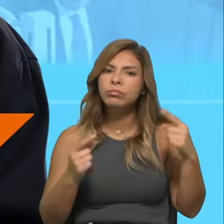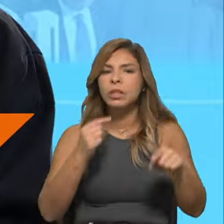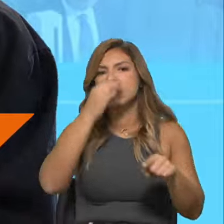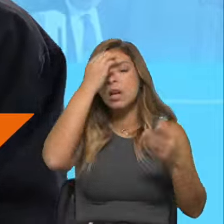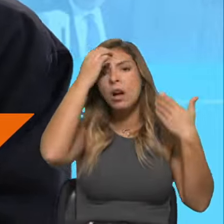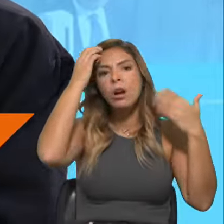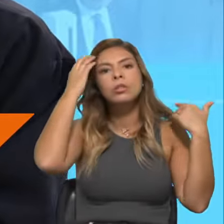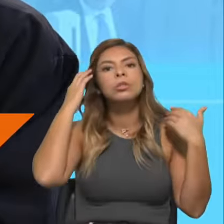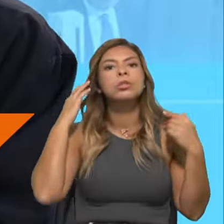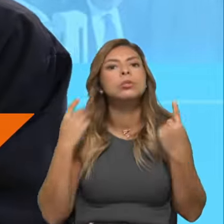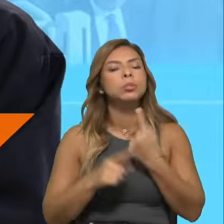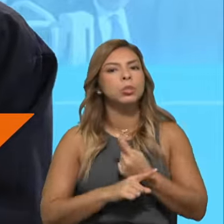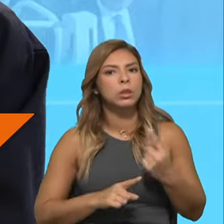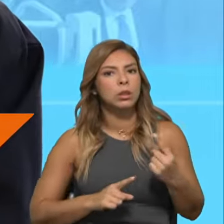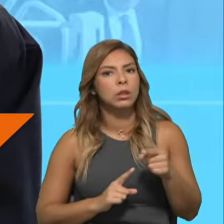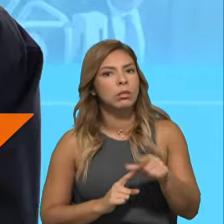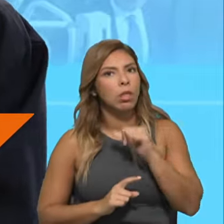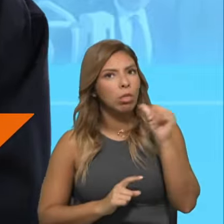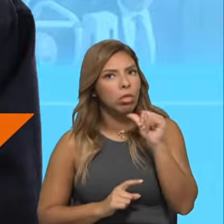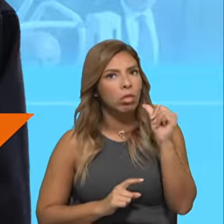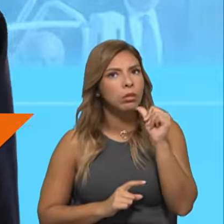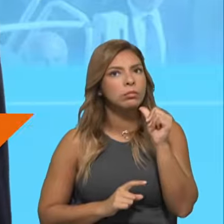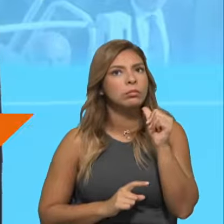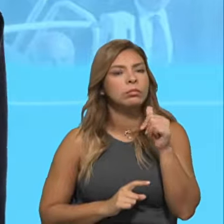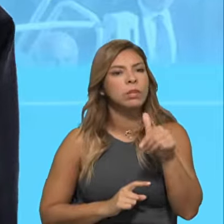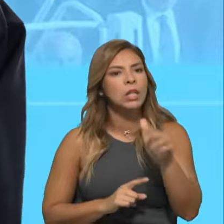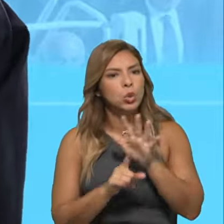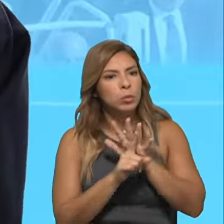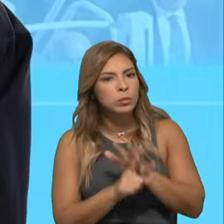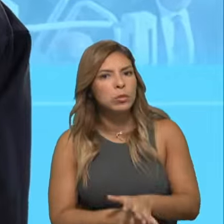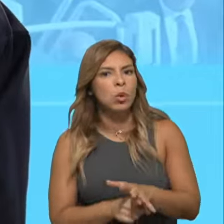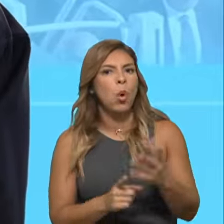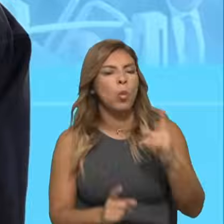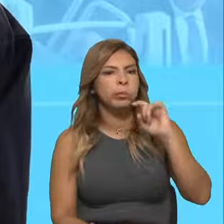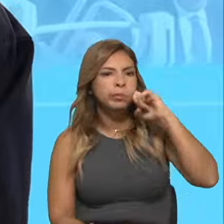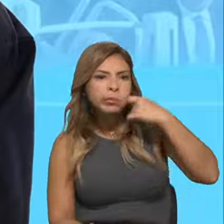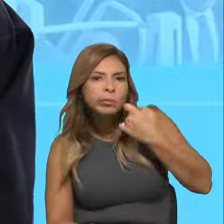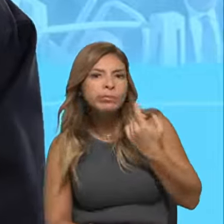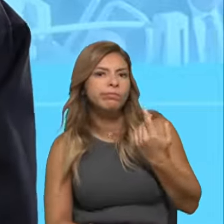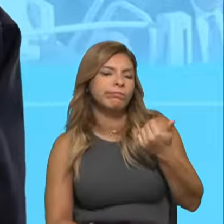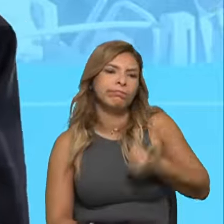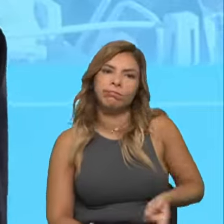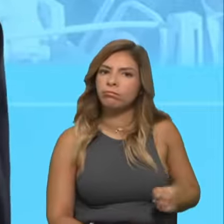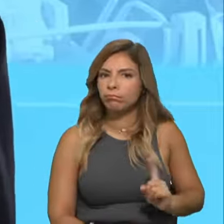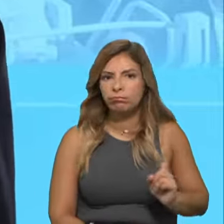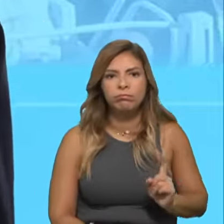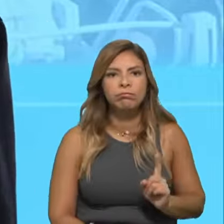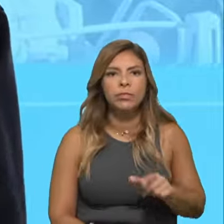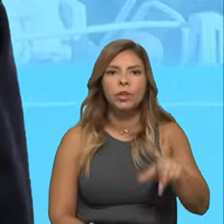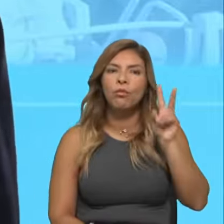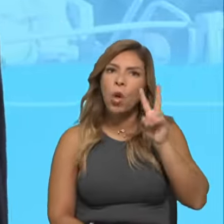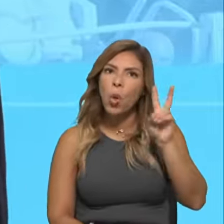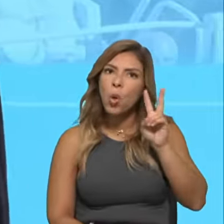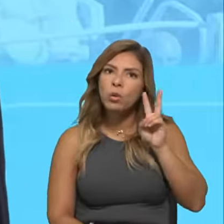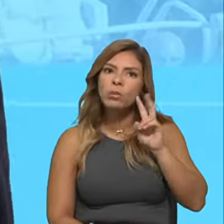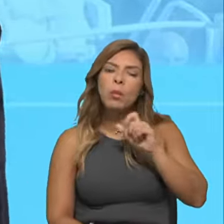cristãos, porque há uma certa discriminação ou uma certa desconfiança sobre esses valores, porque vão muitas vezes, ou